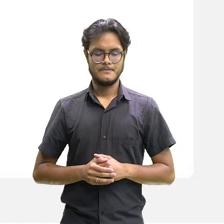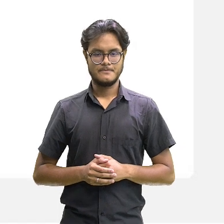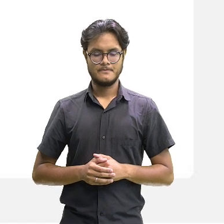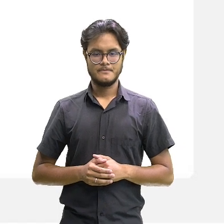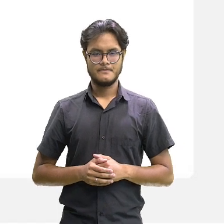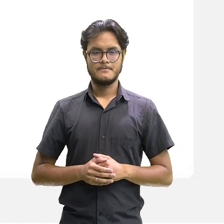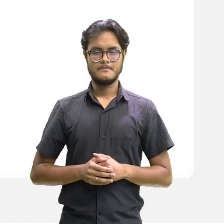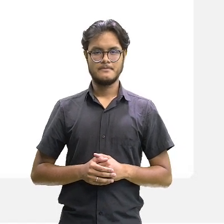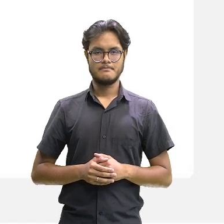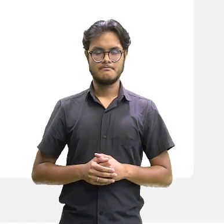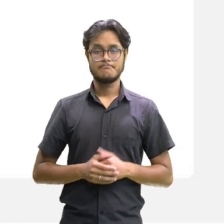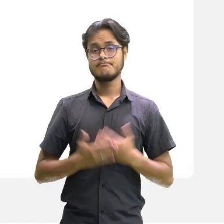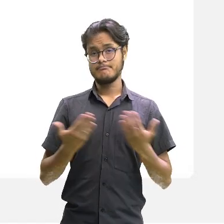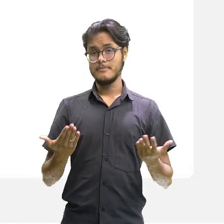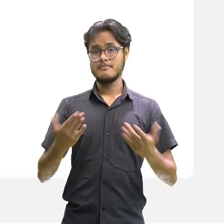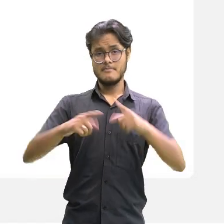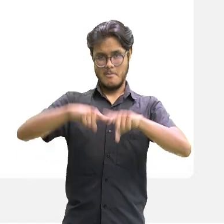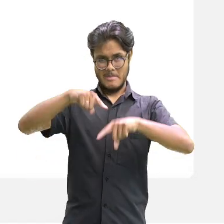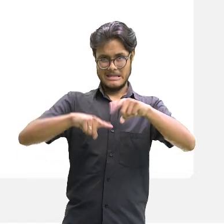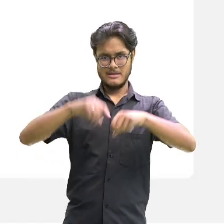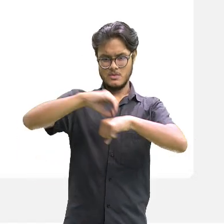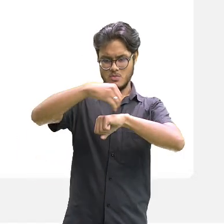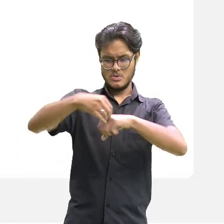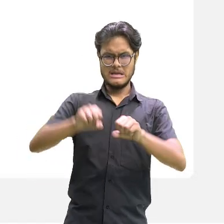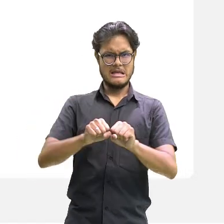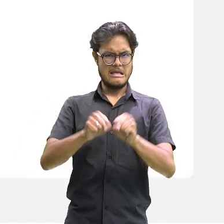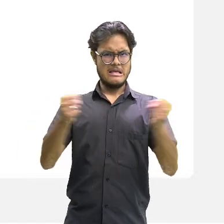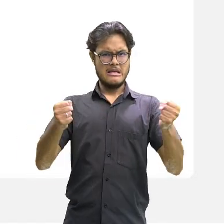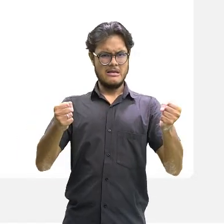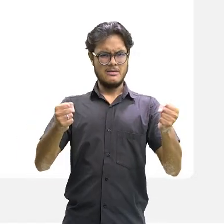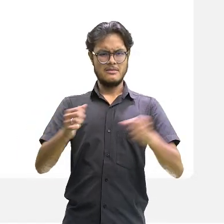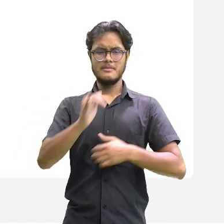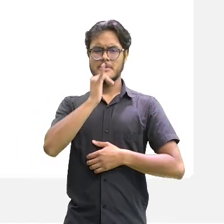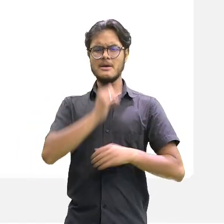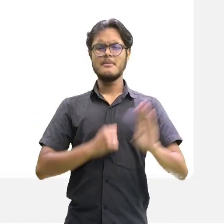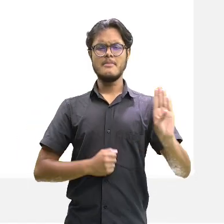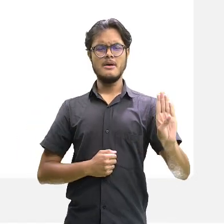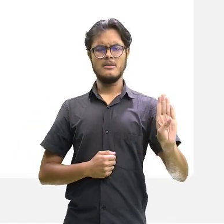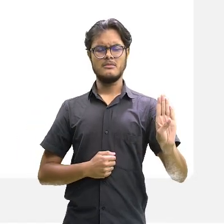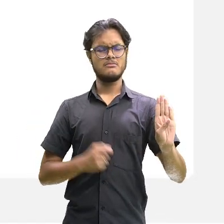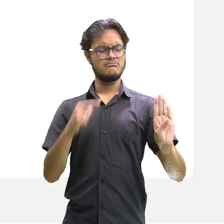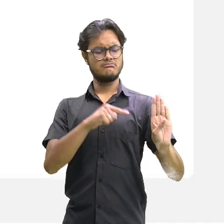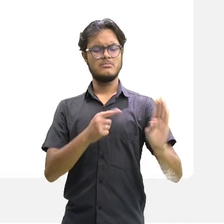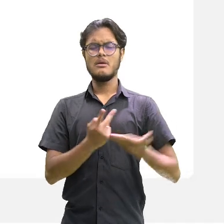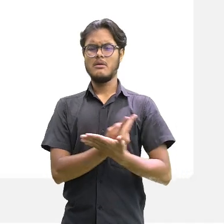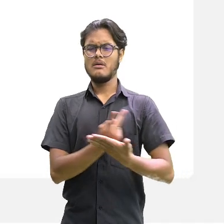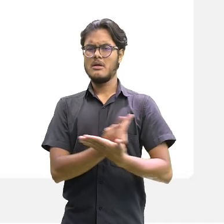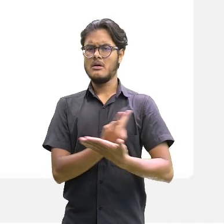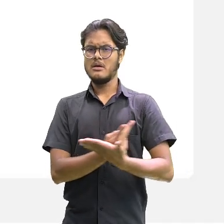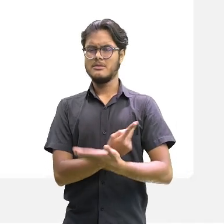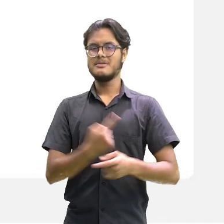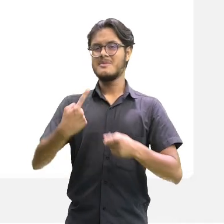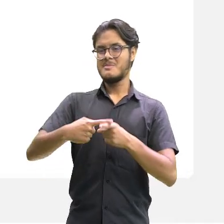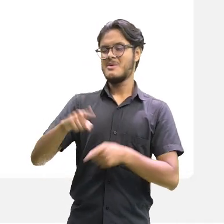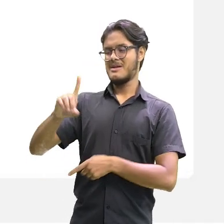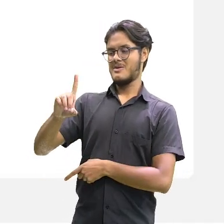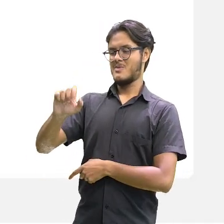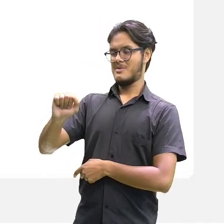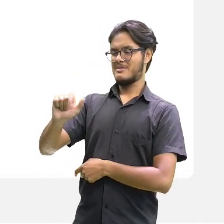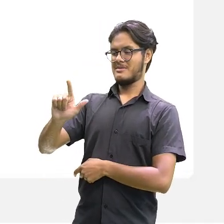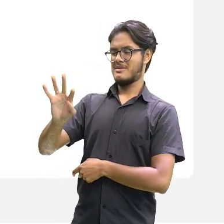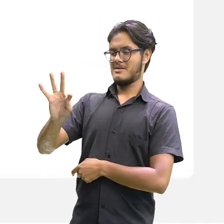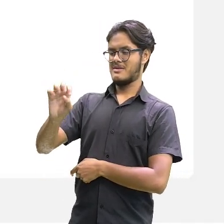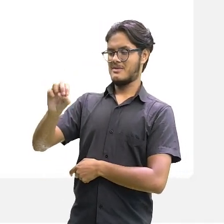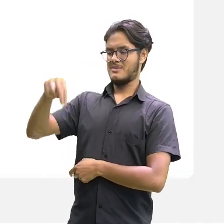não posso destruir a matéria, Por que não pode ser a letra B, professor? Porque o Dalton não explicava a questão